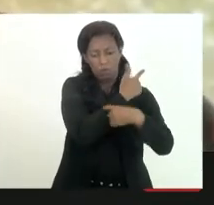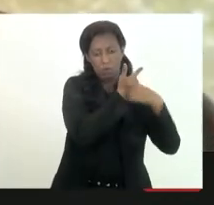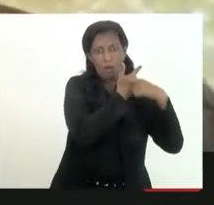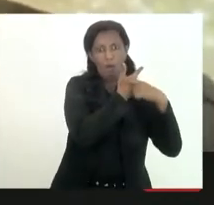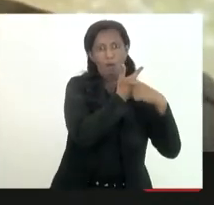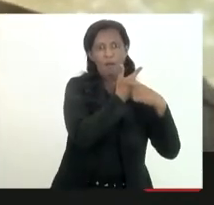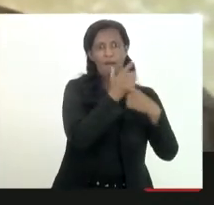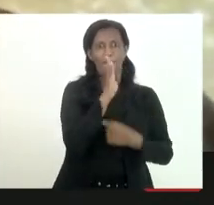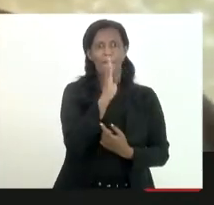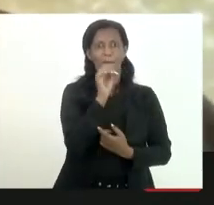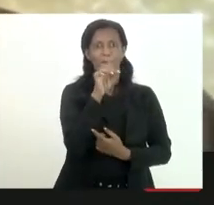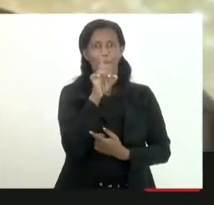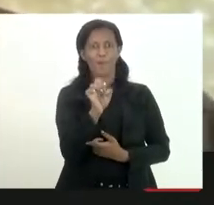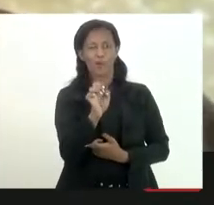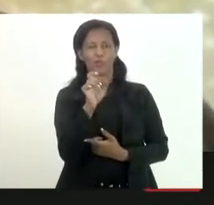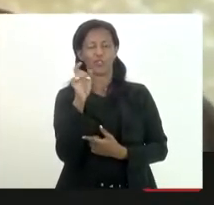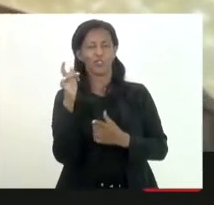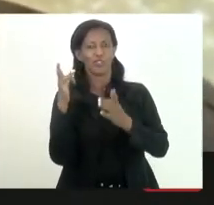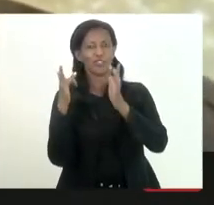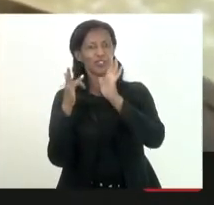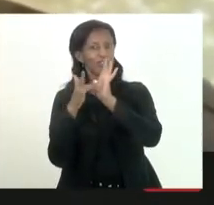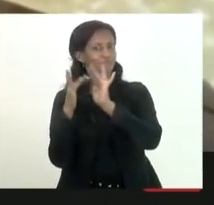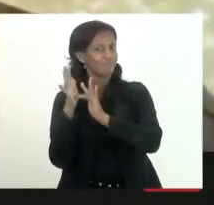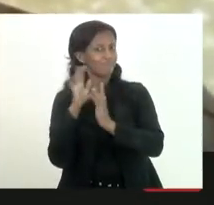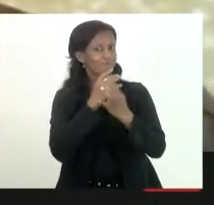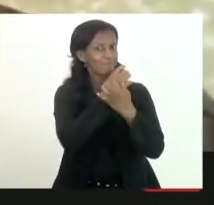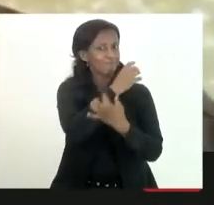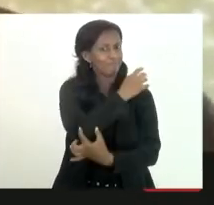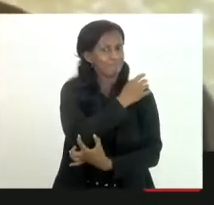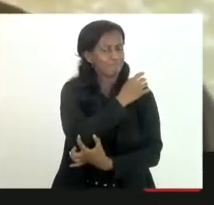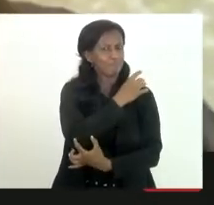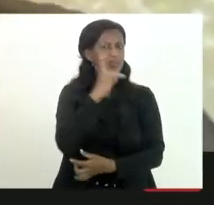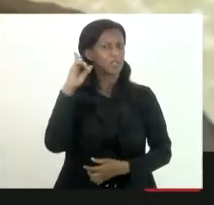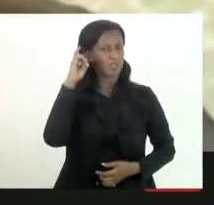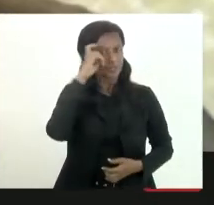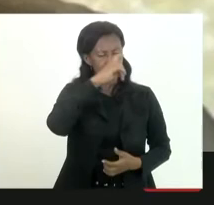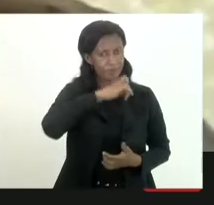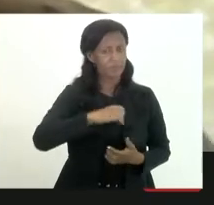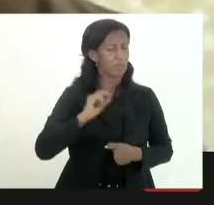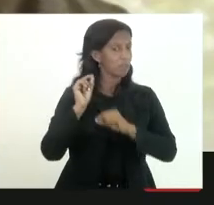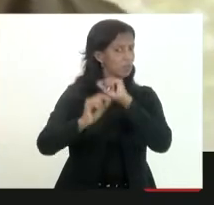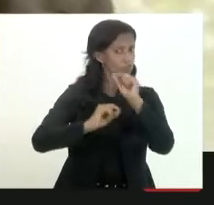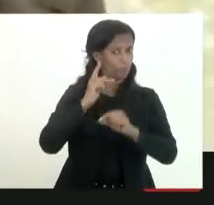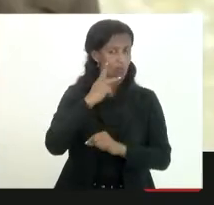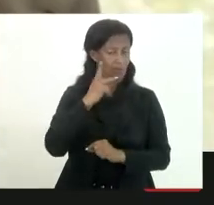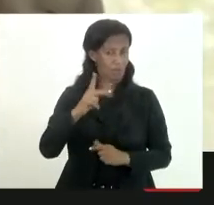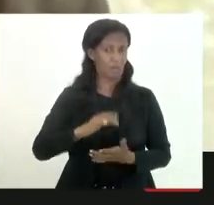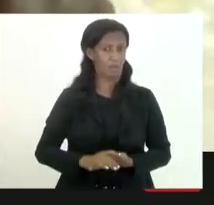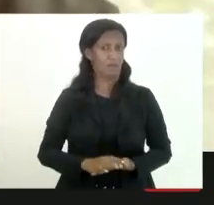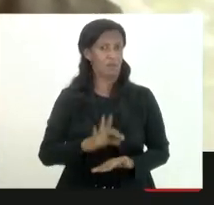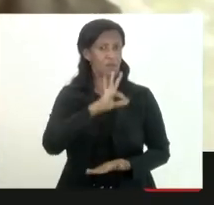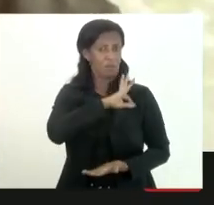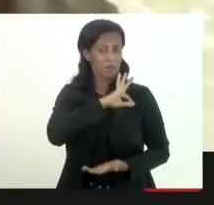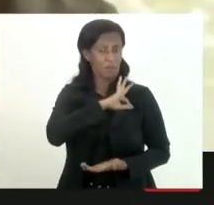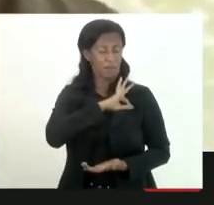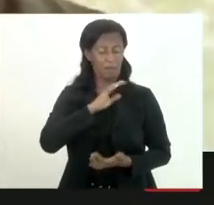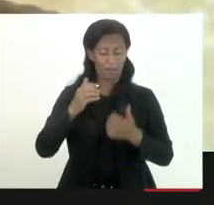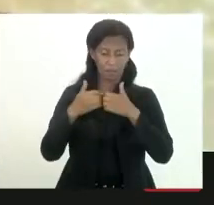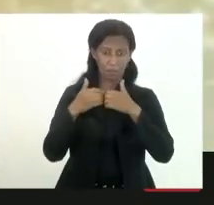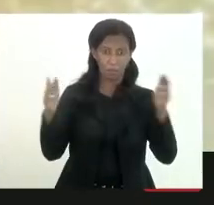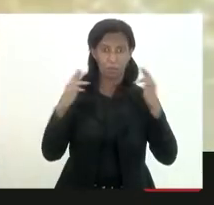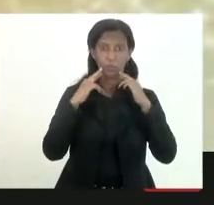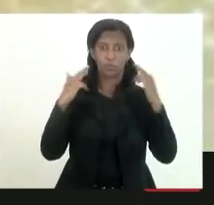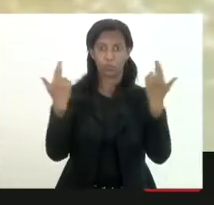A outra coisa que é muito delicado que eu vou dizer, mas o que a Marta abriu hoje, aqui a sessão da